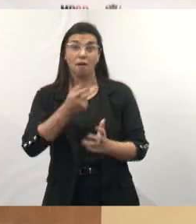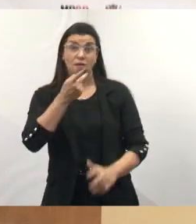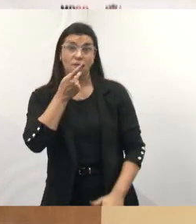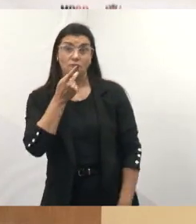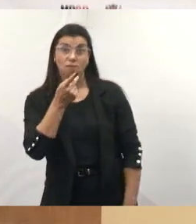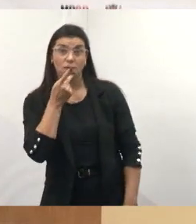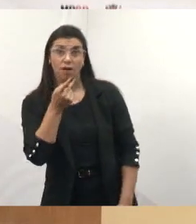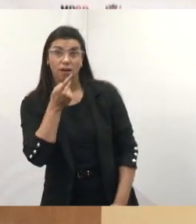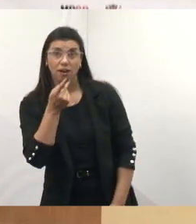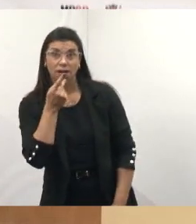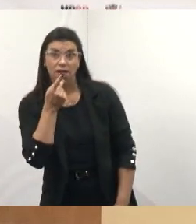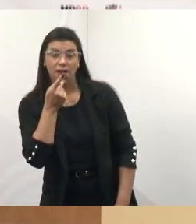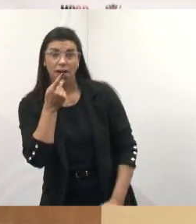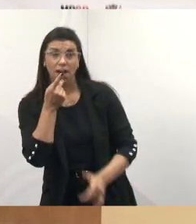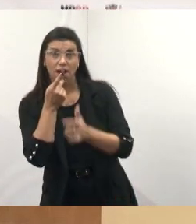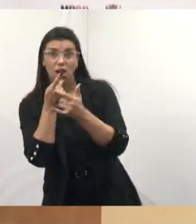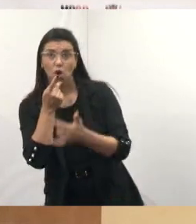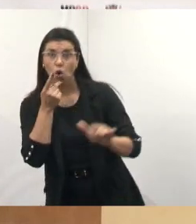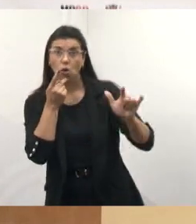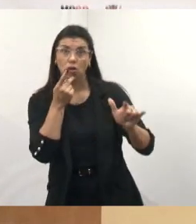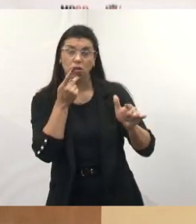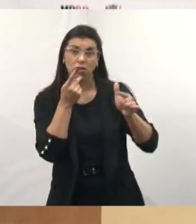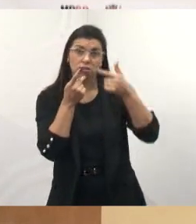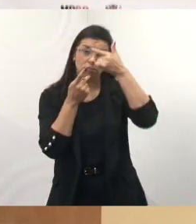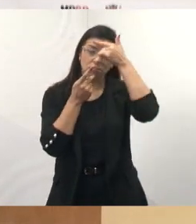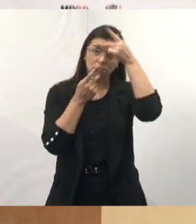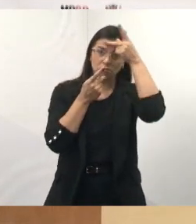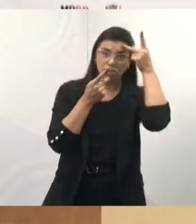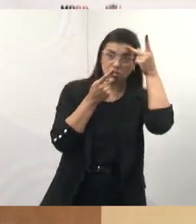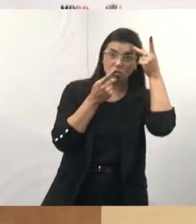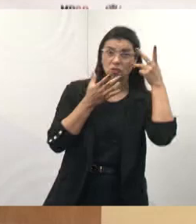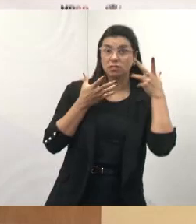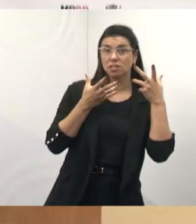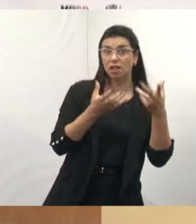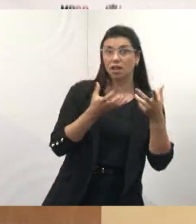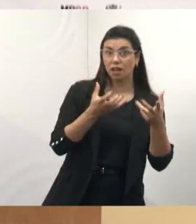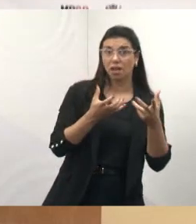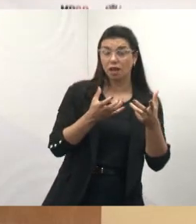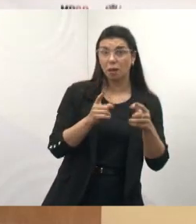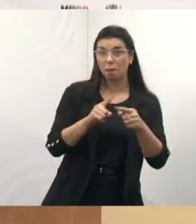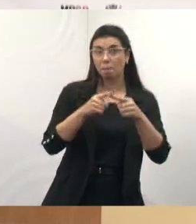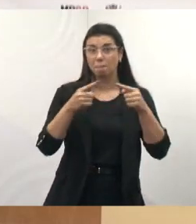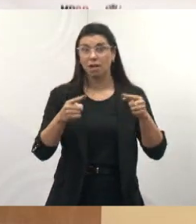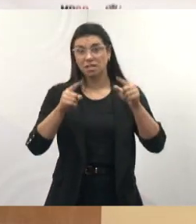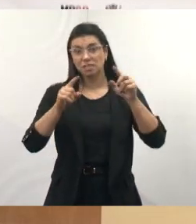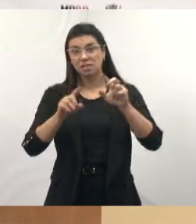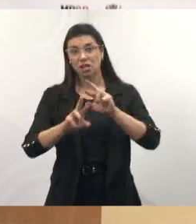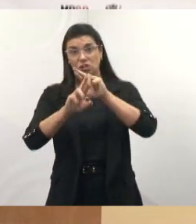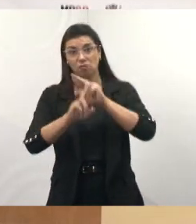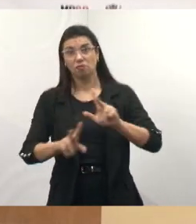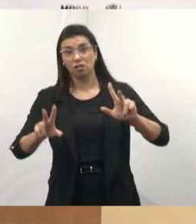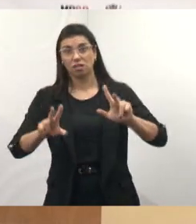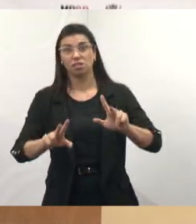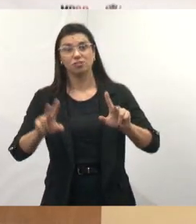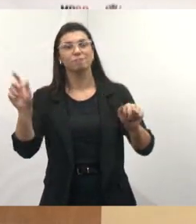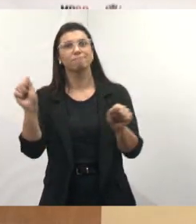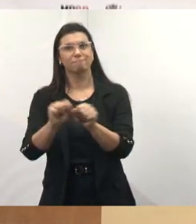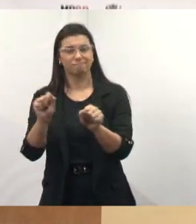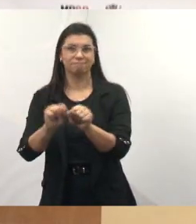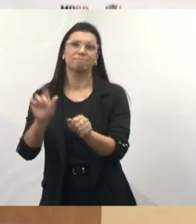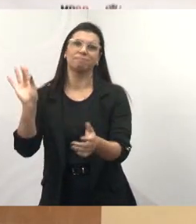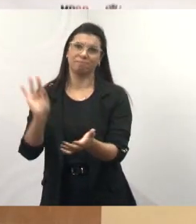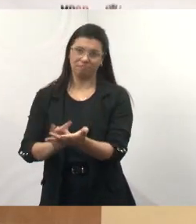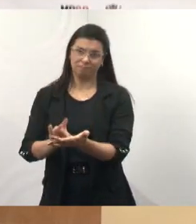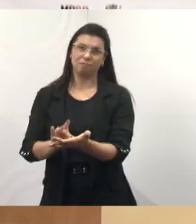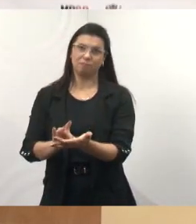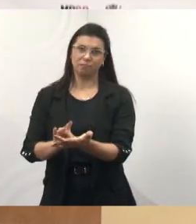que as pessoas querem ouvir. Outra coisa é fazer o que é preciso ser feito. Fecha aspas. Assina